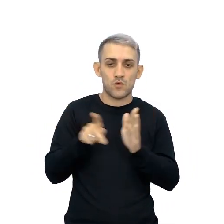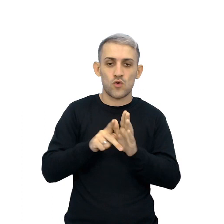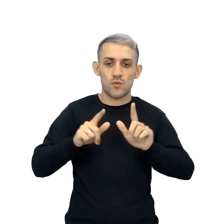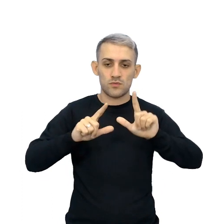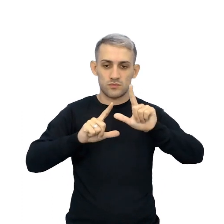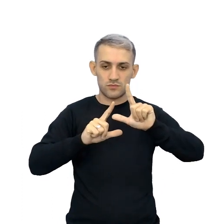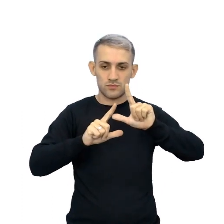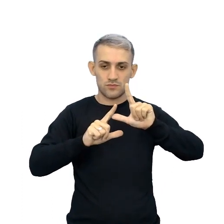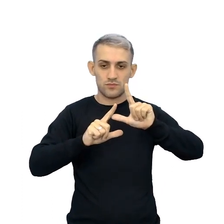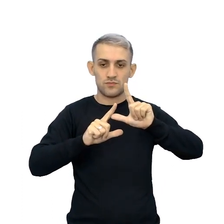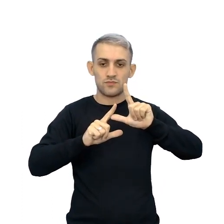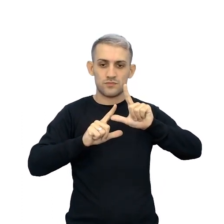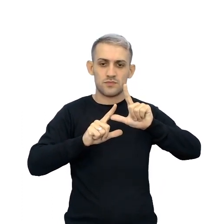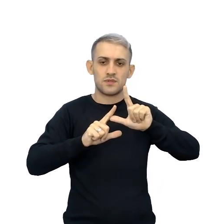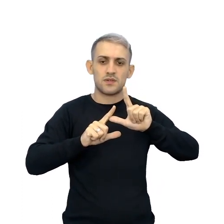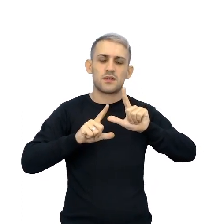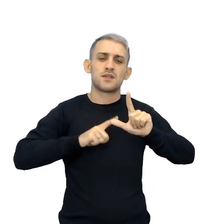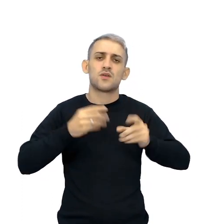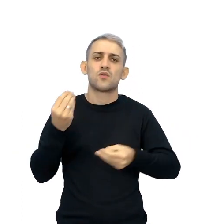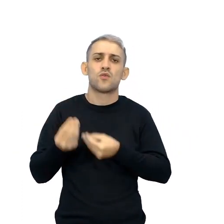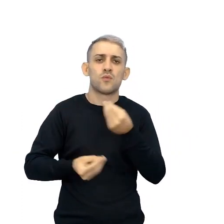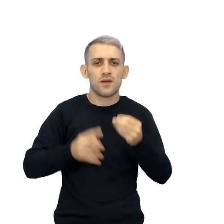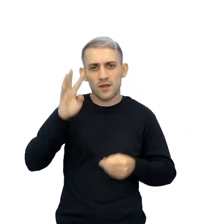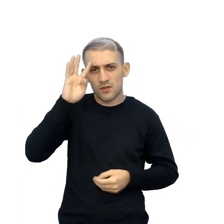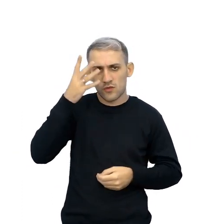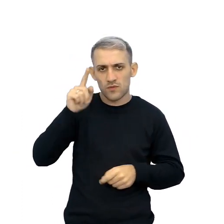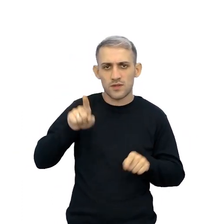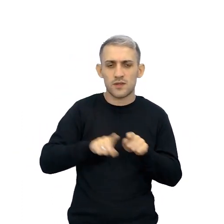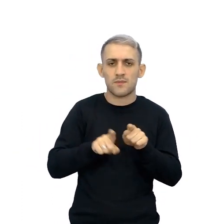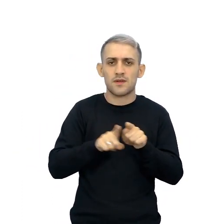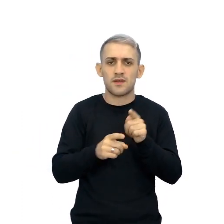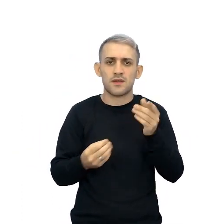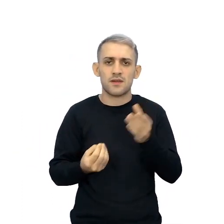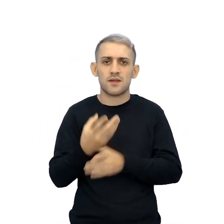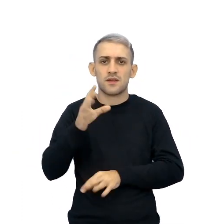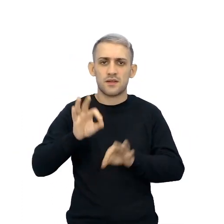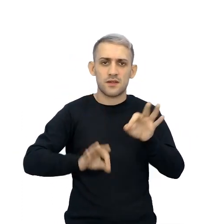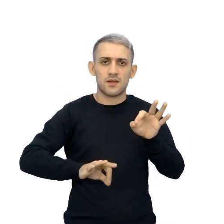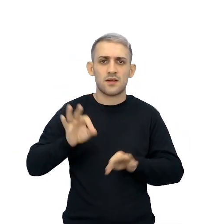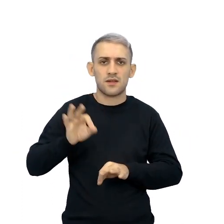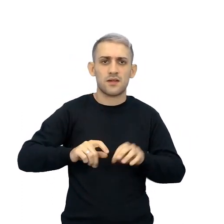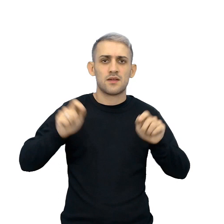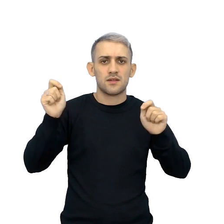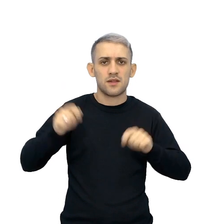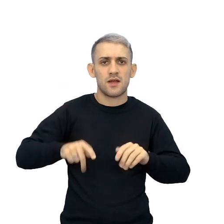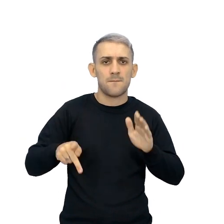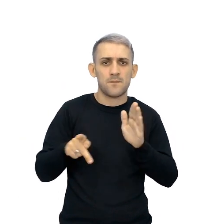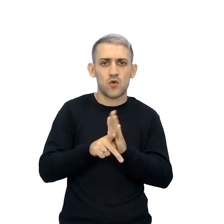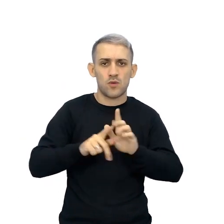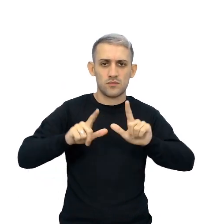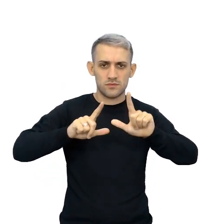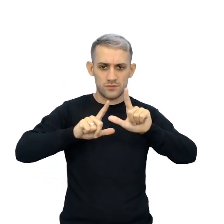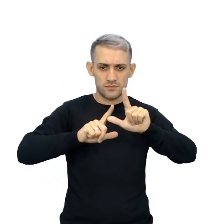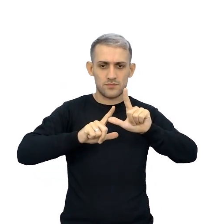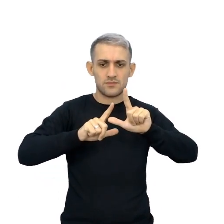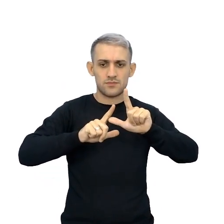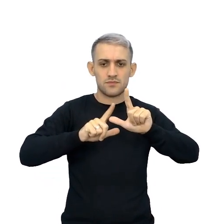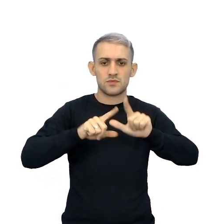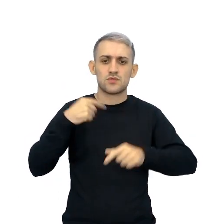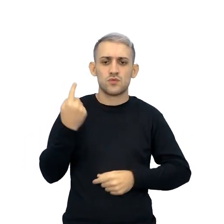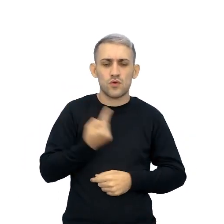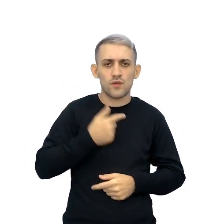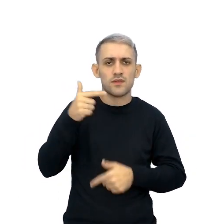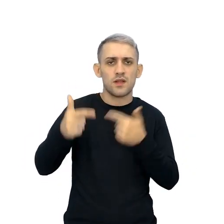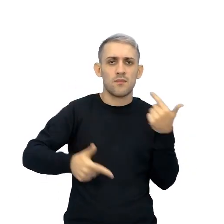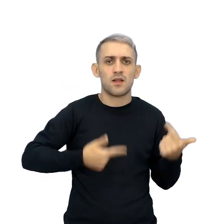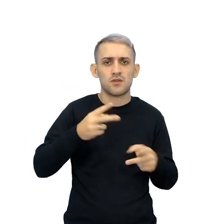a demonstração, resolver e elaboração. Todos eles de situações, problemas que envolvam o Teorema de Pitágoras. Então, a gente vai estar